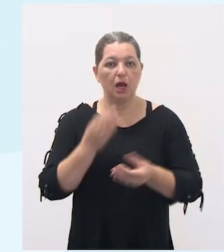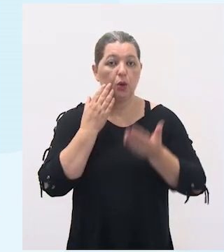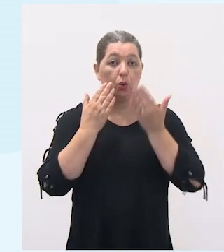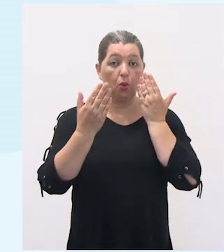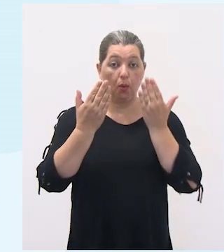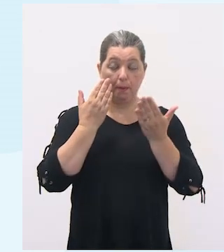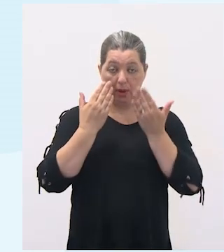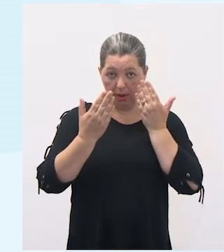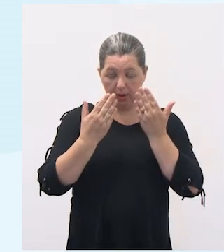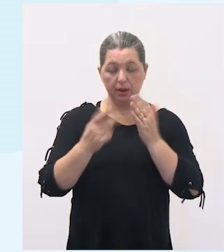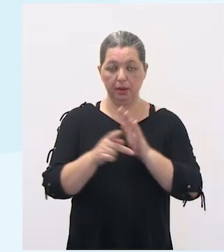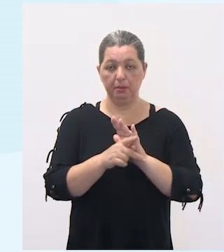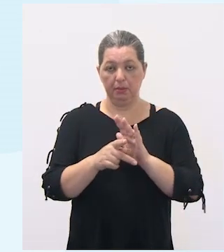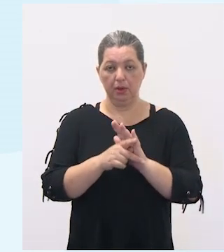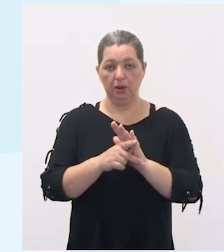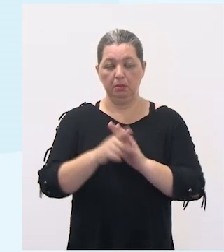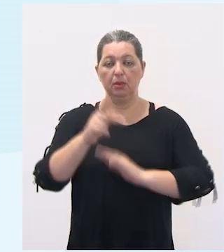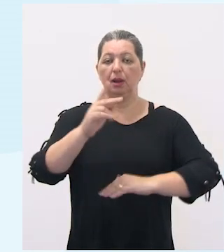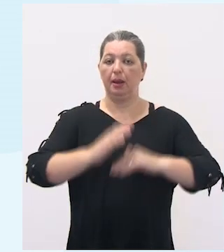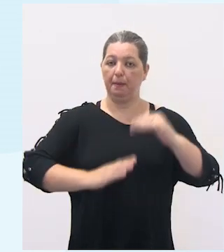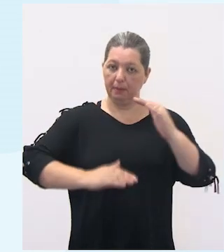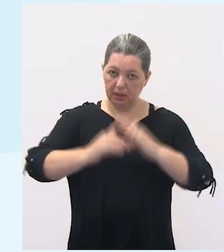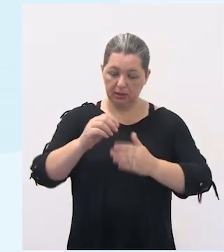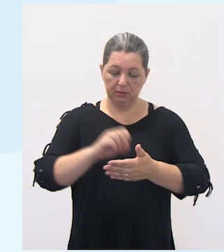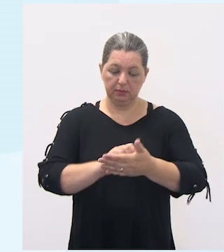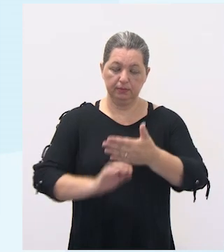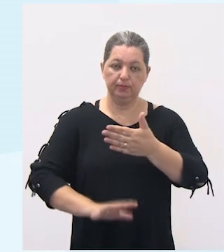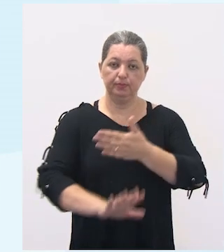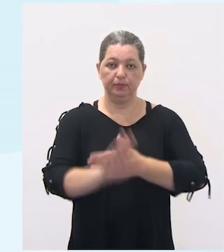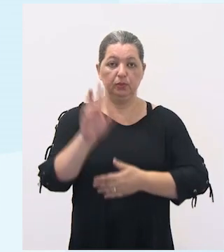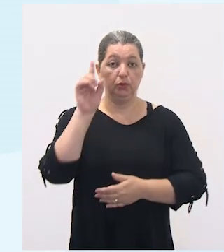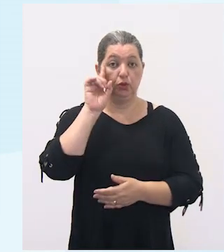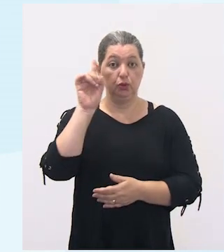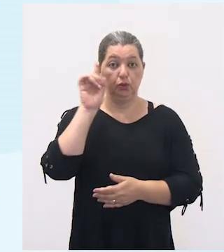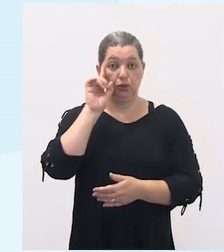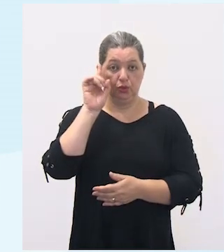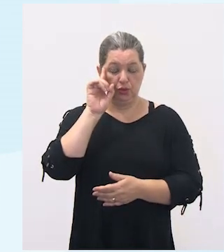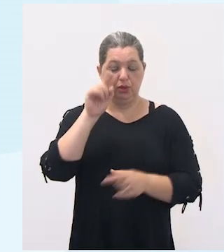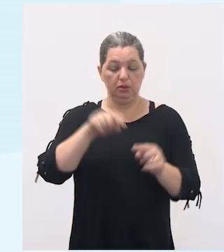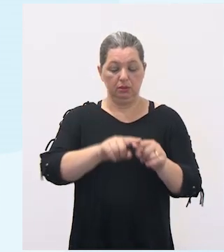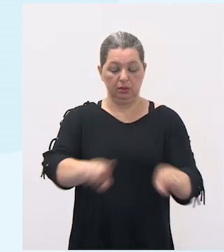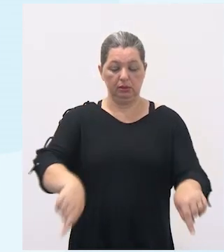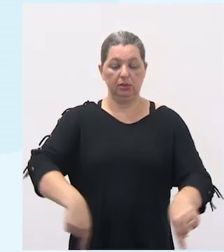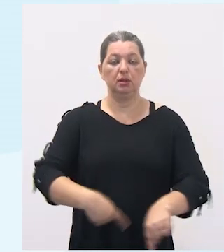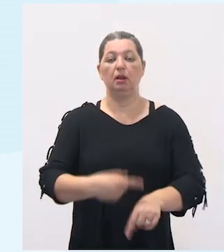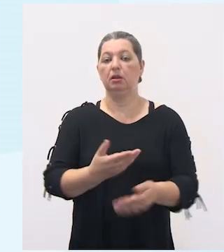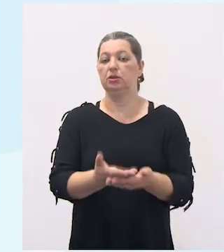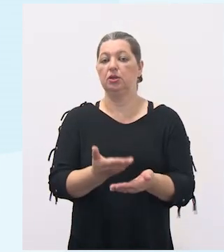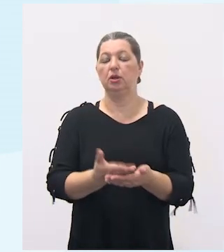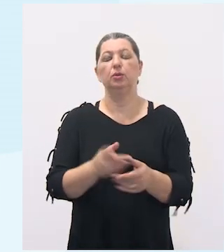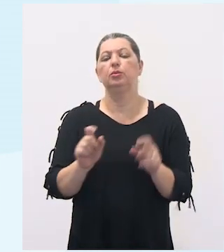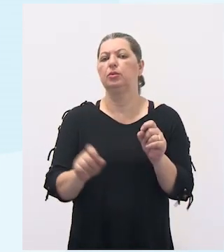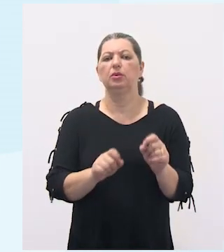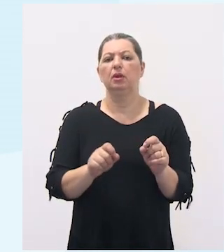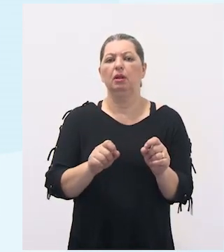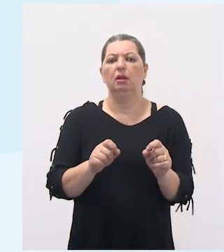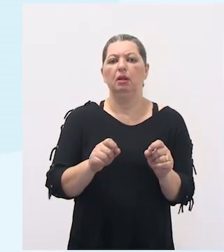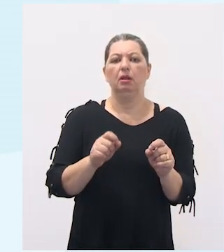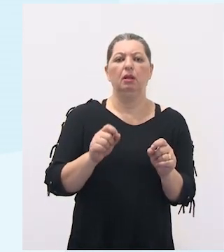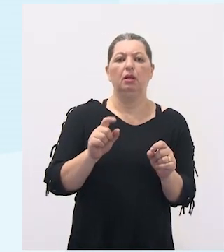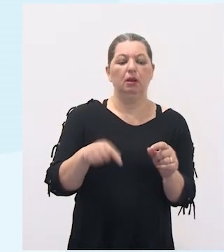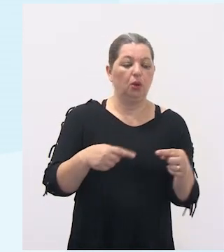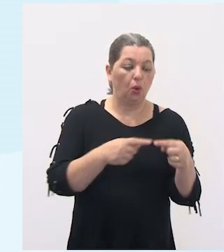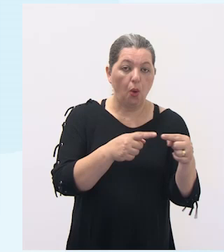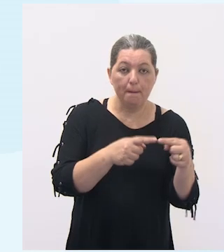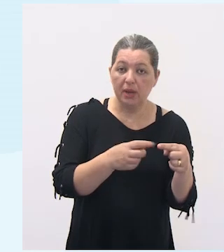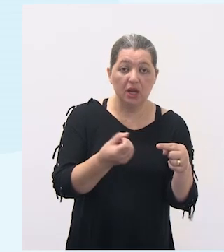as habilidades que estão previstas pelo nosso currículo diariamente, lá em sala de aula, onde ele está conversando,